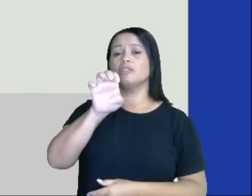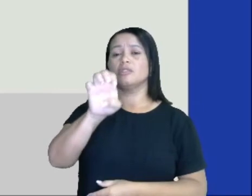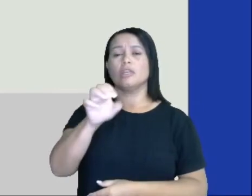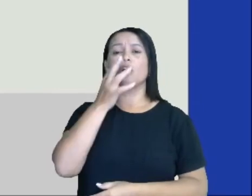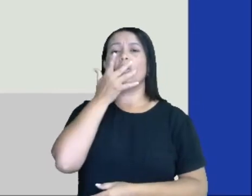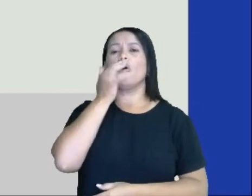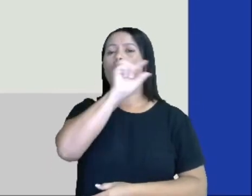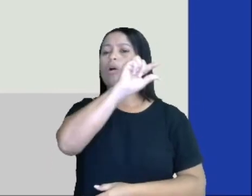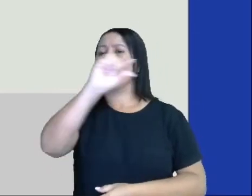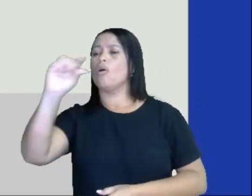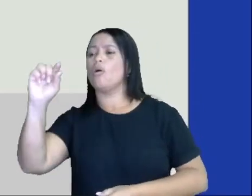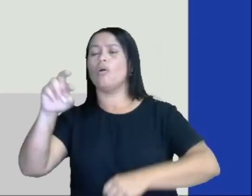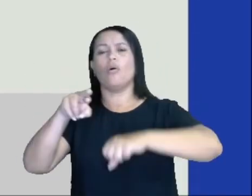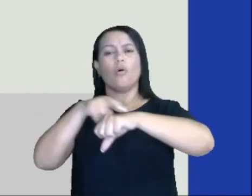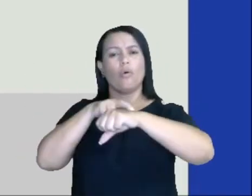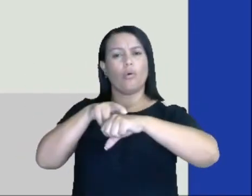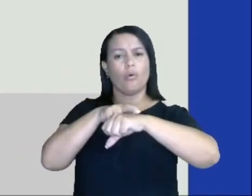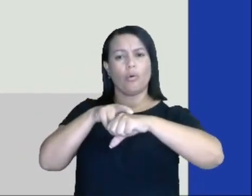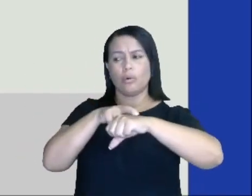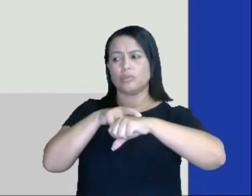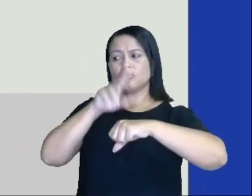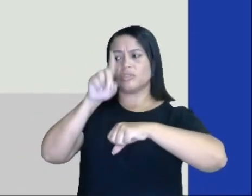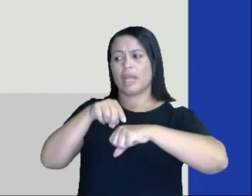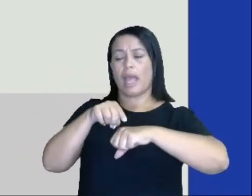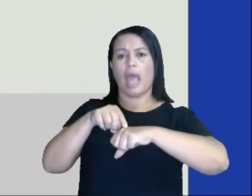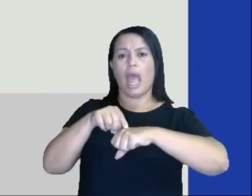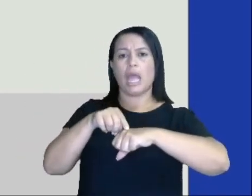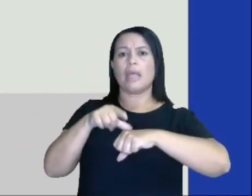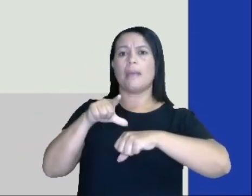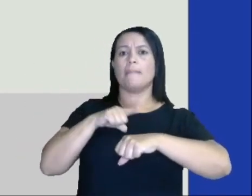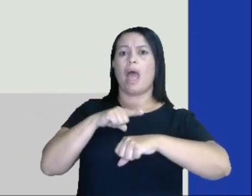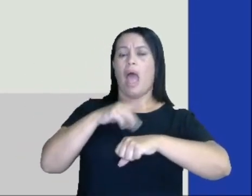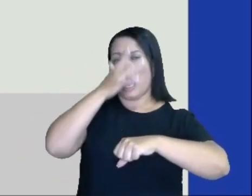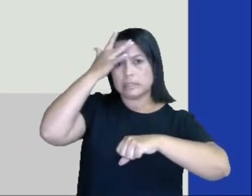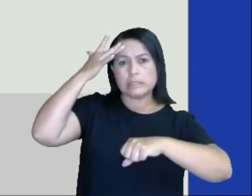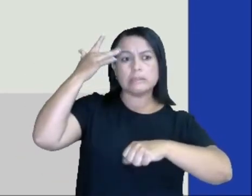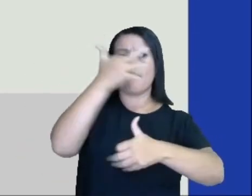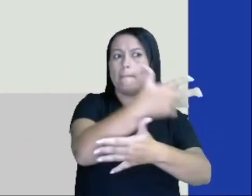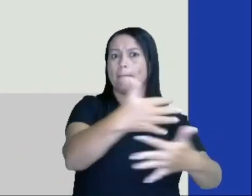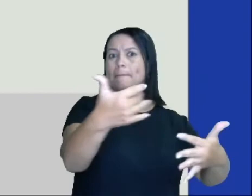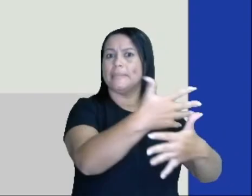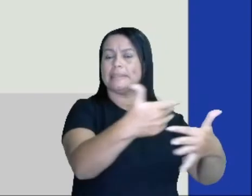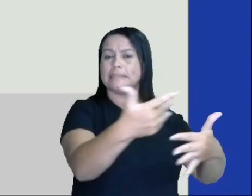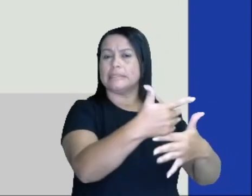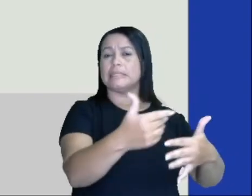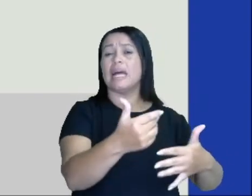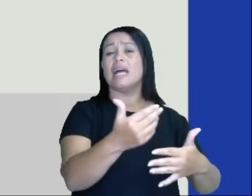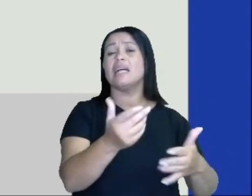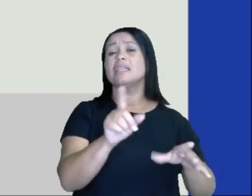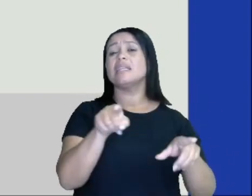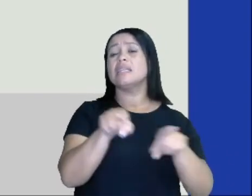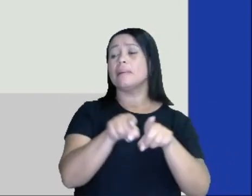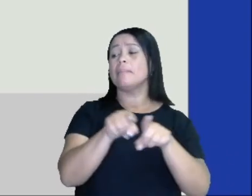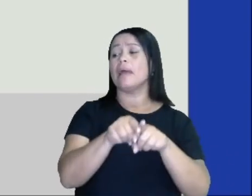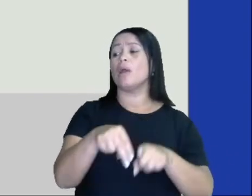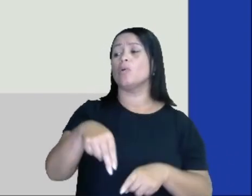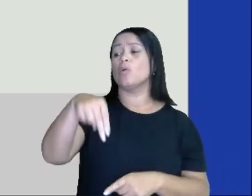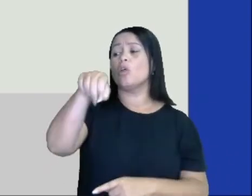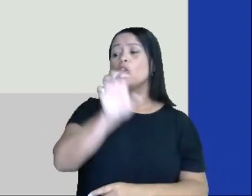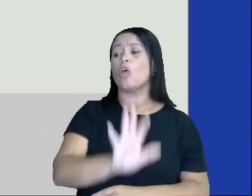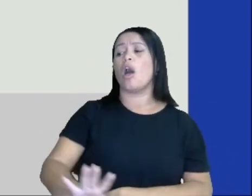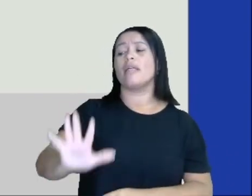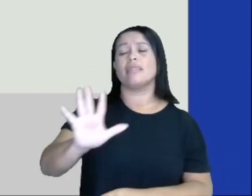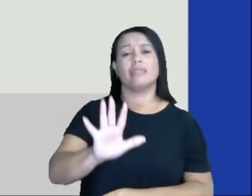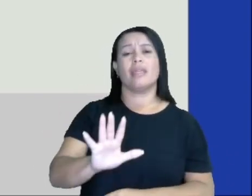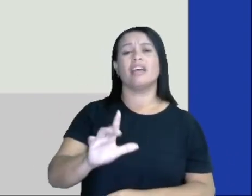é a região mais urbanizada e o nosso Nordeste ainda está como a menor,